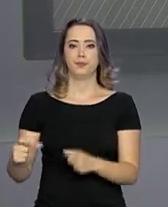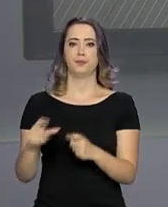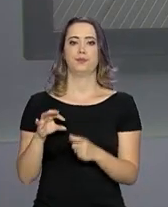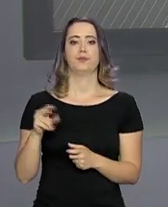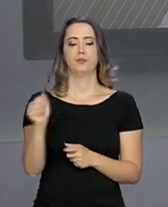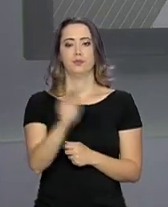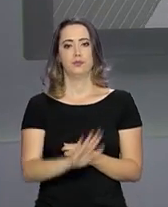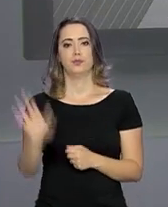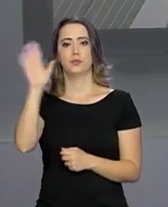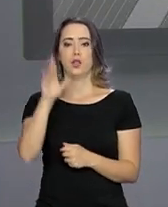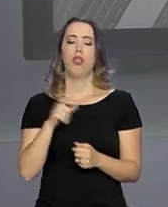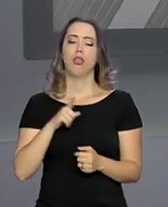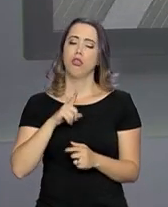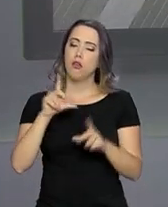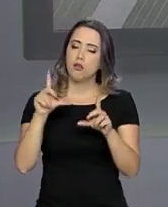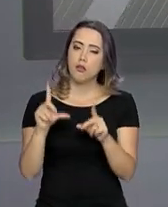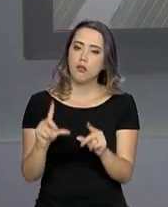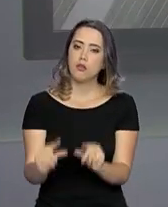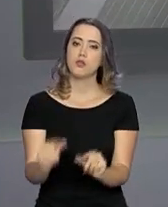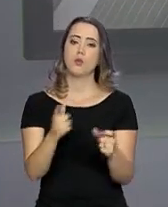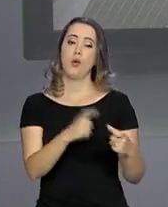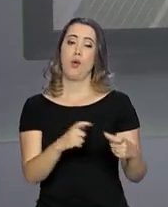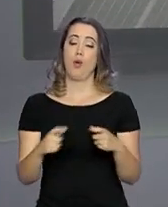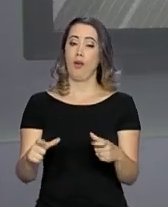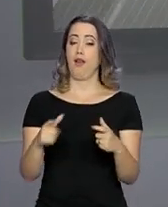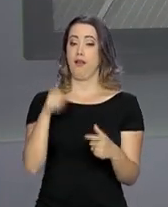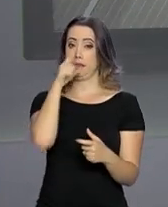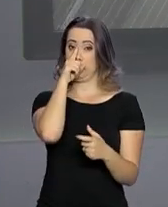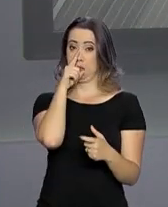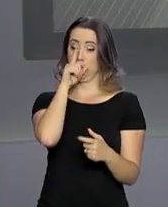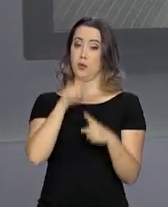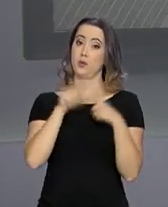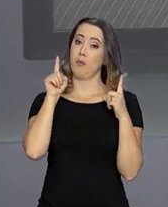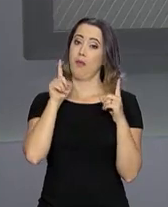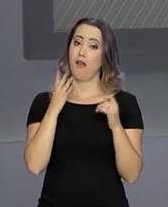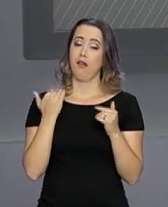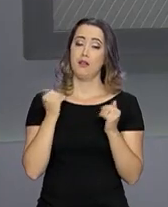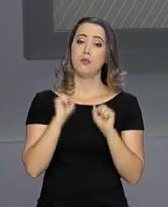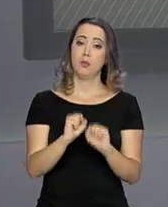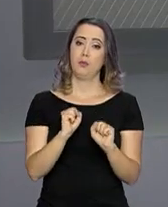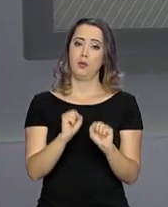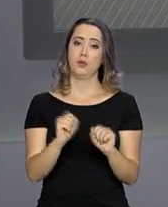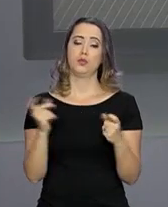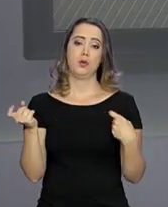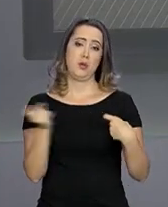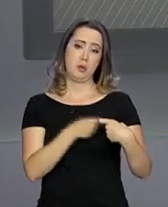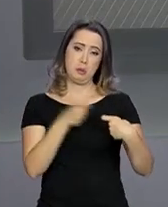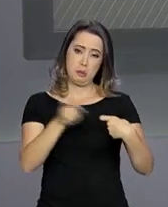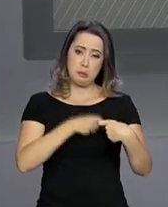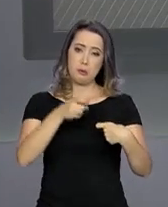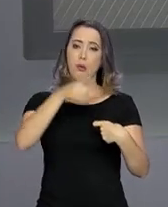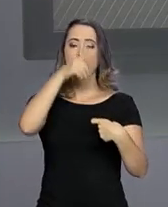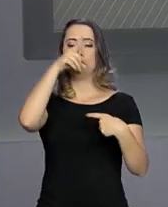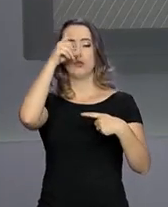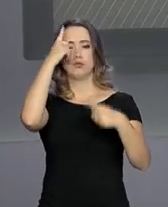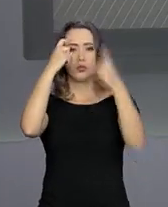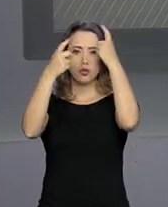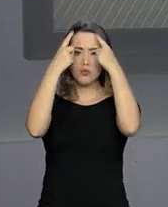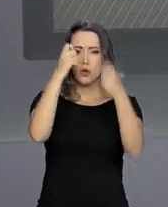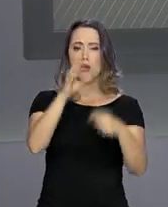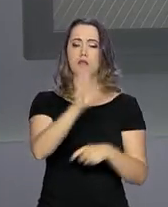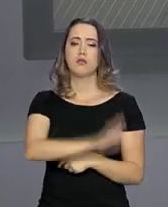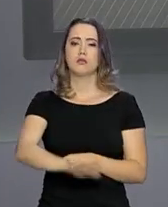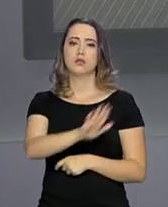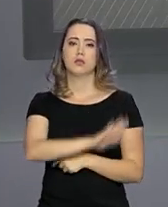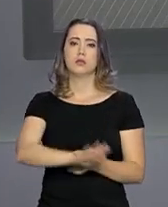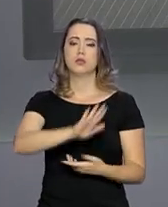estudo aponta a queda significativa dos locais considerados críticos, onde é maior a possibilidade de ocorrência de exploração